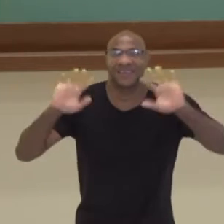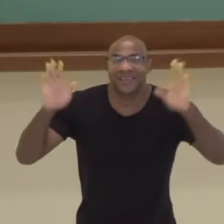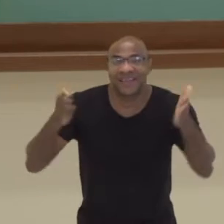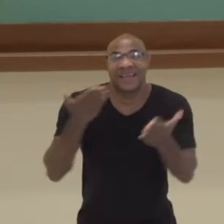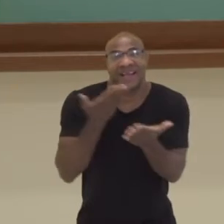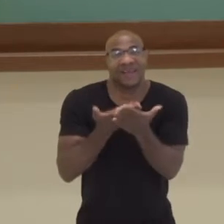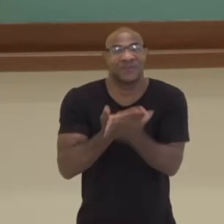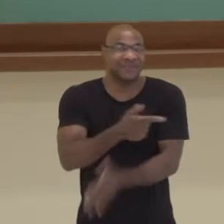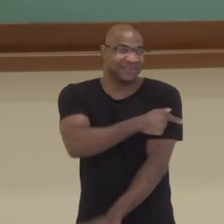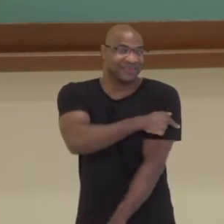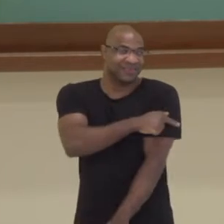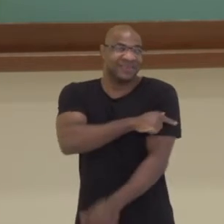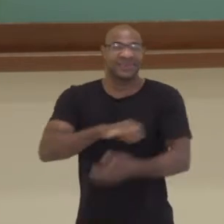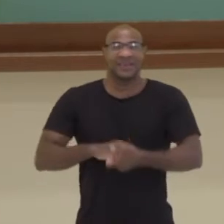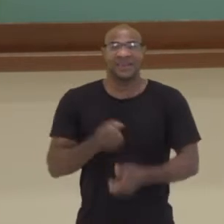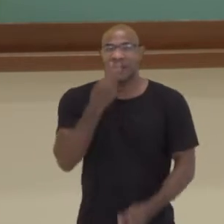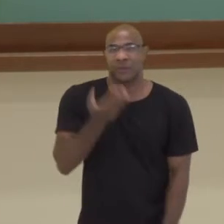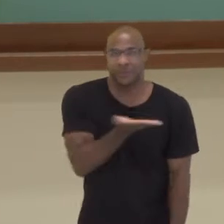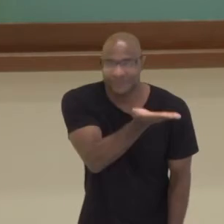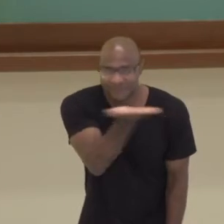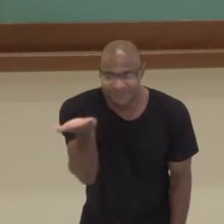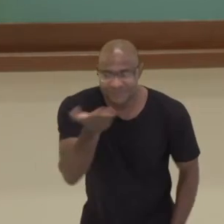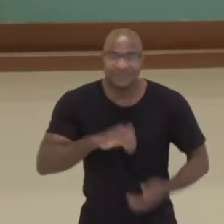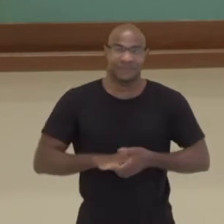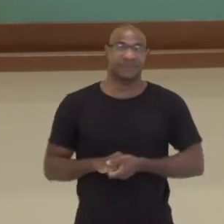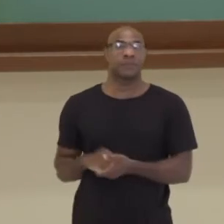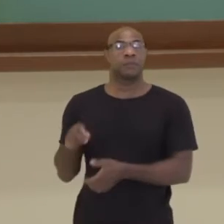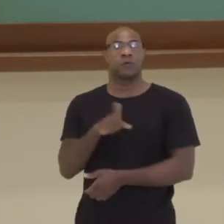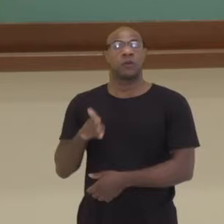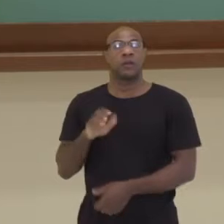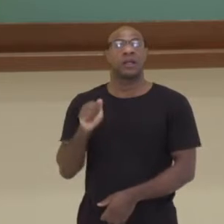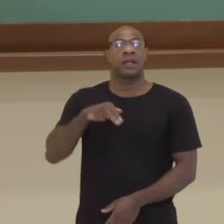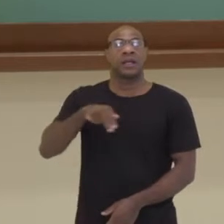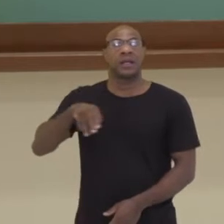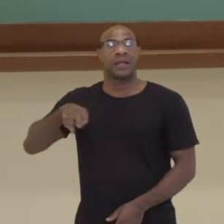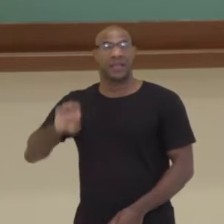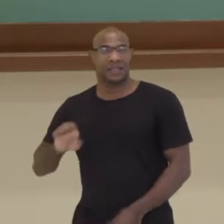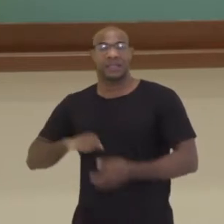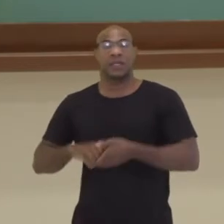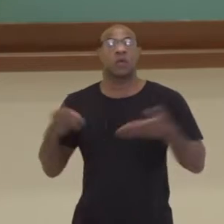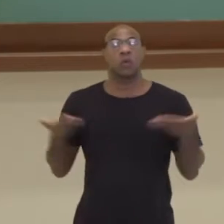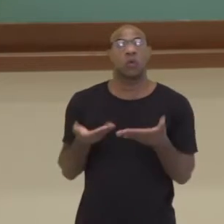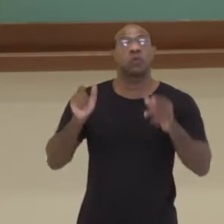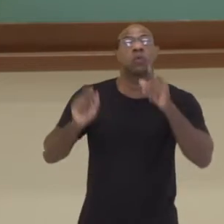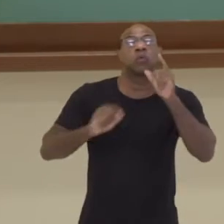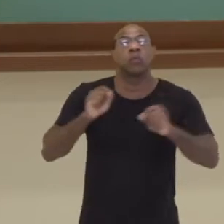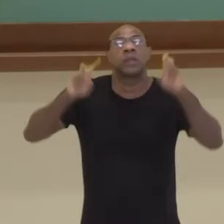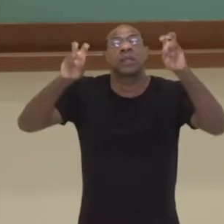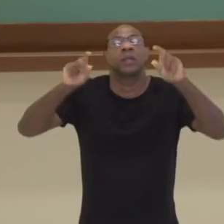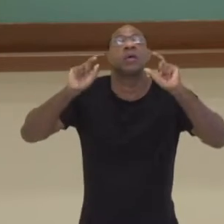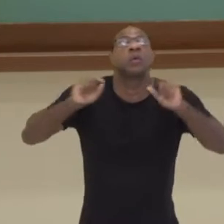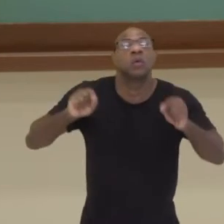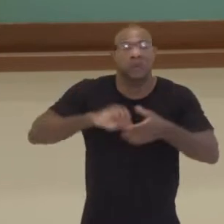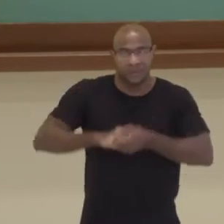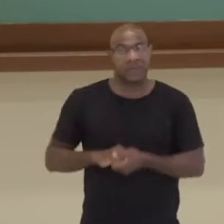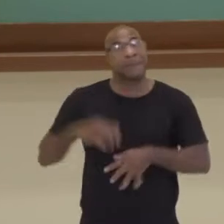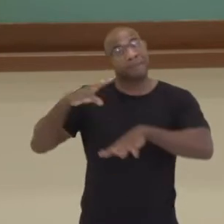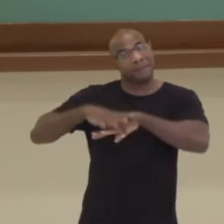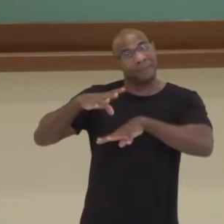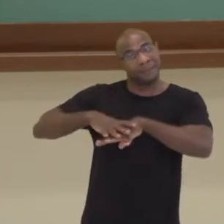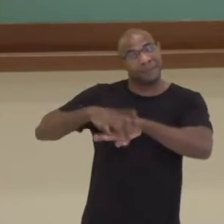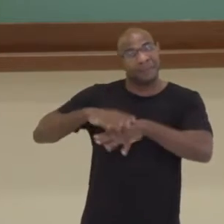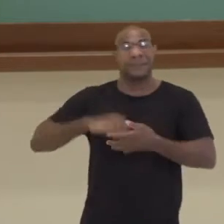do 7º ano, tudo bem com vocês? Eu sou a professora Anne e hoje nós vamos trabalhar